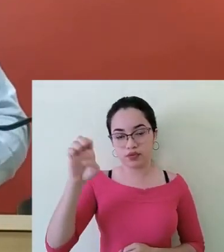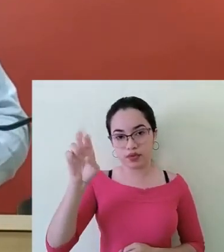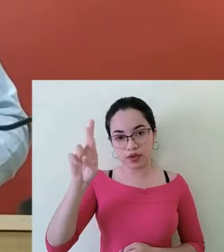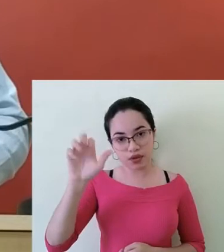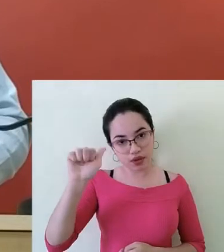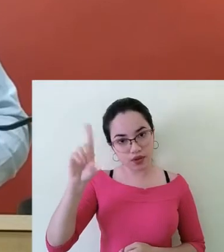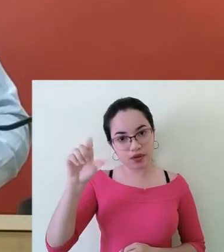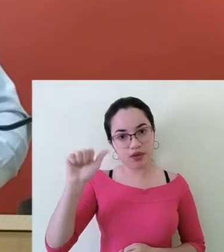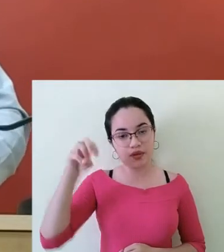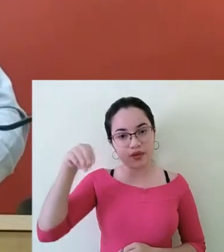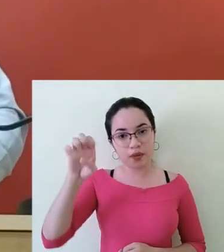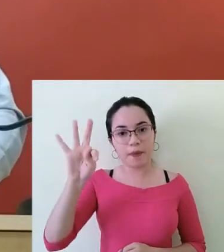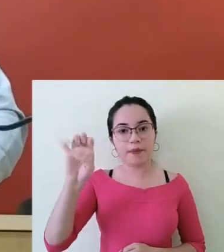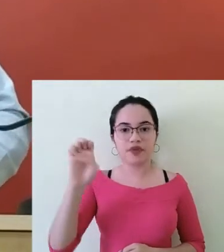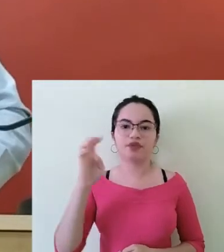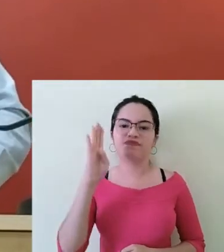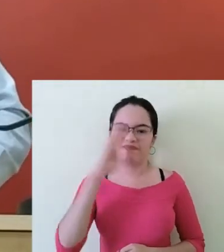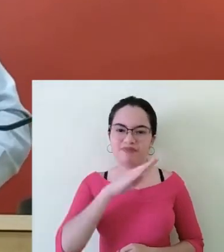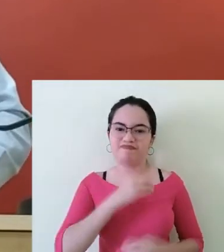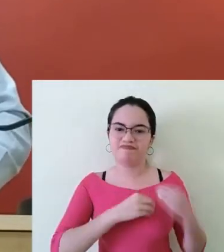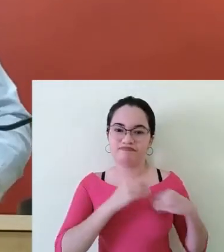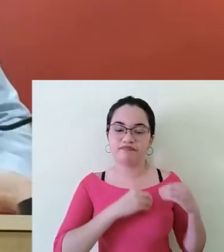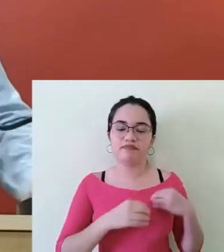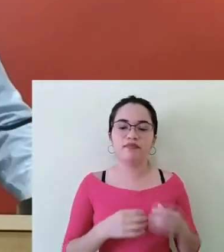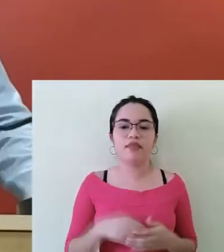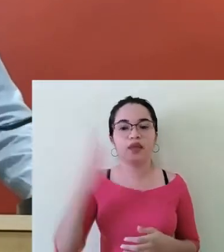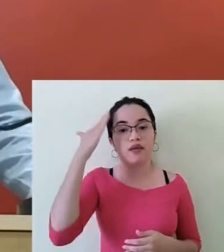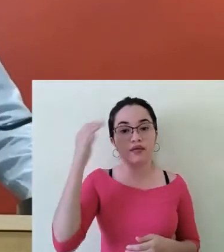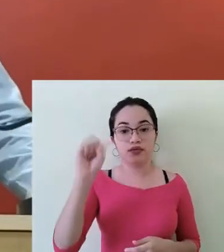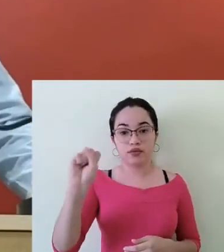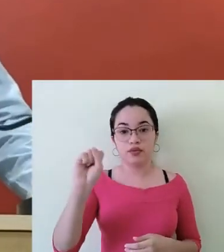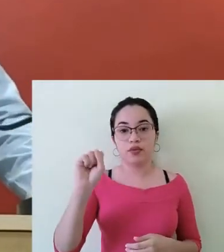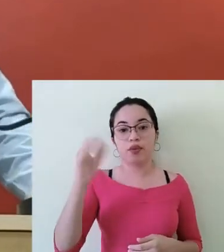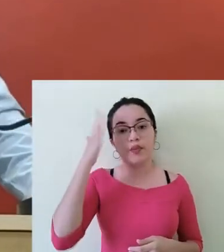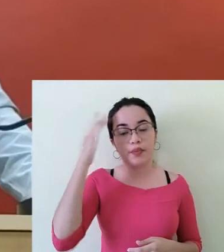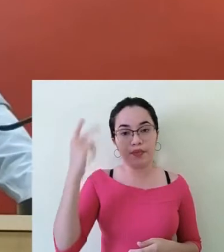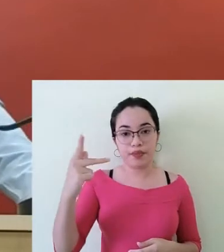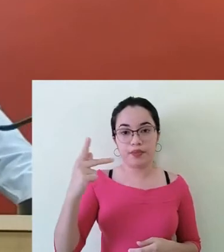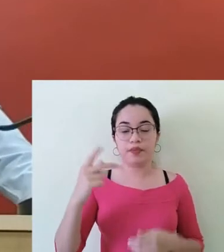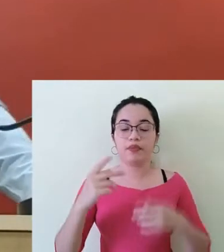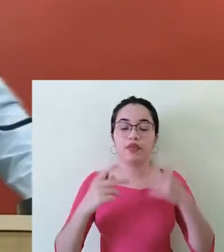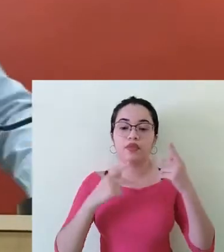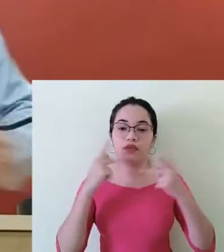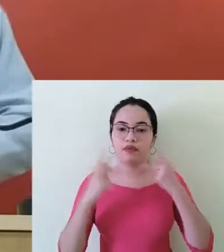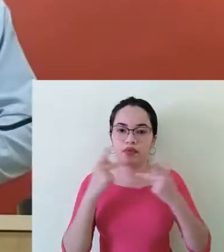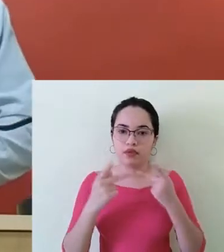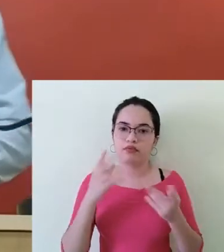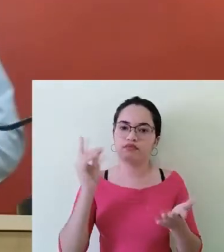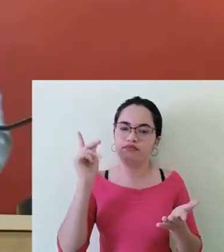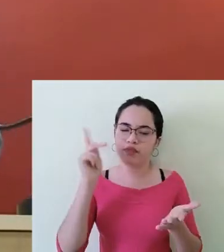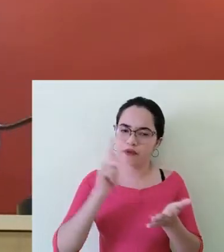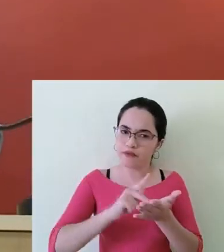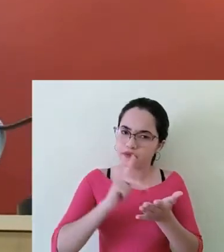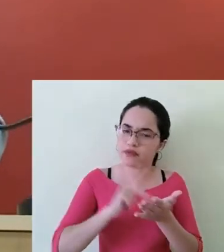desesperadamente corrupto. Salomão, nesse provérbio, ele está